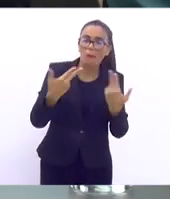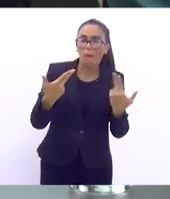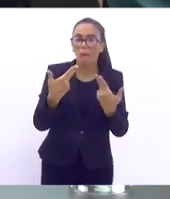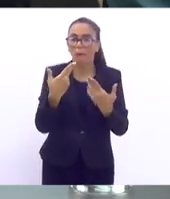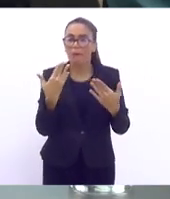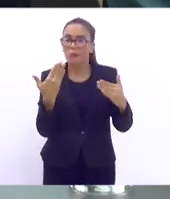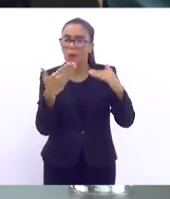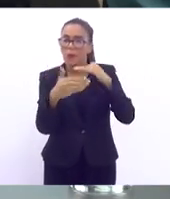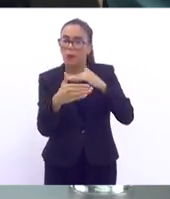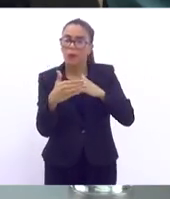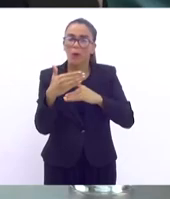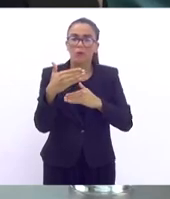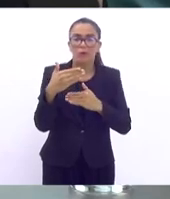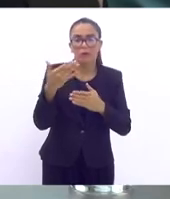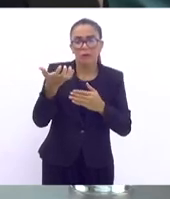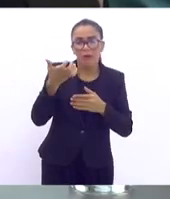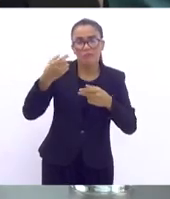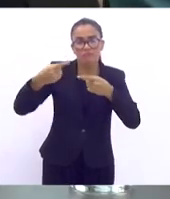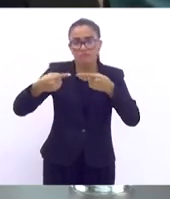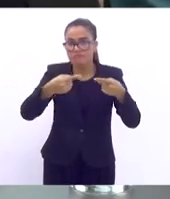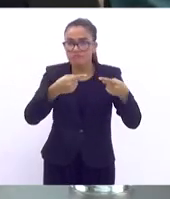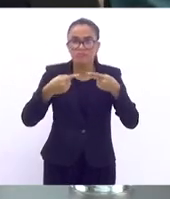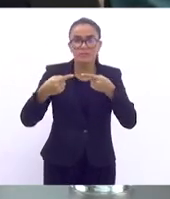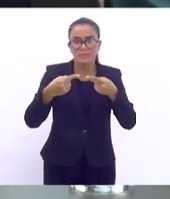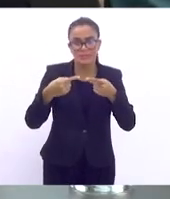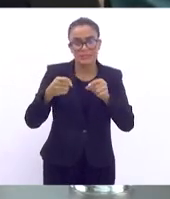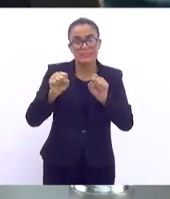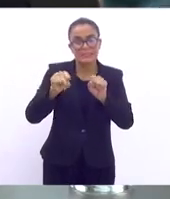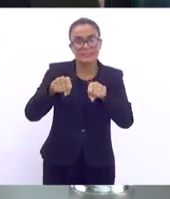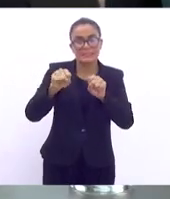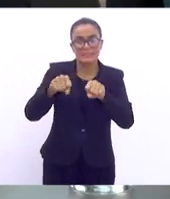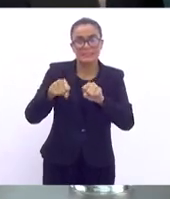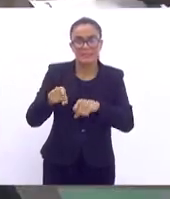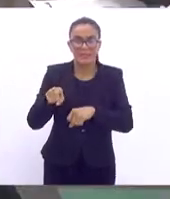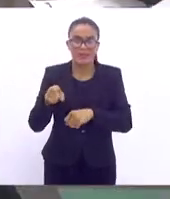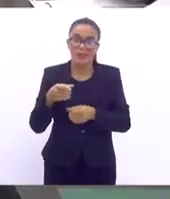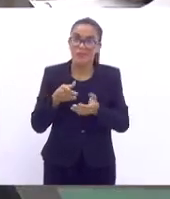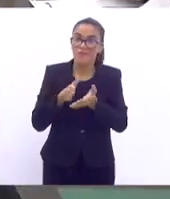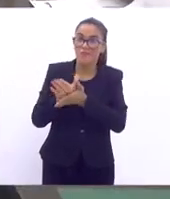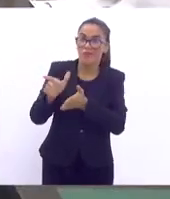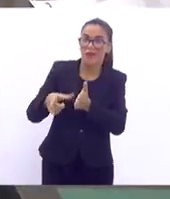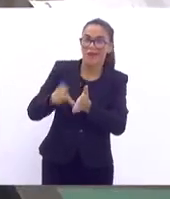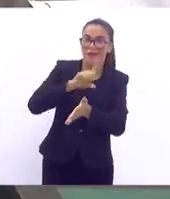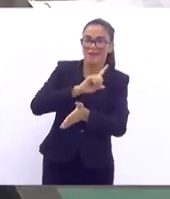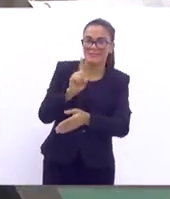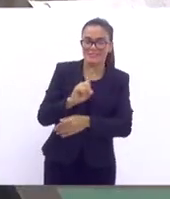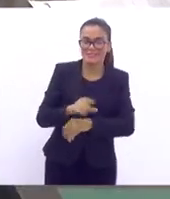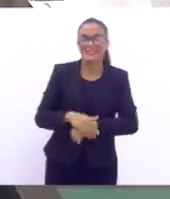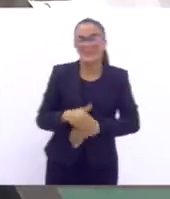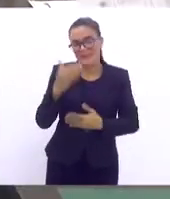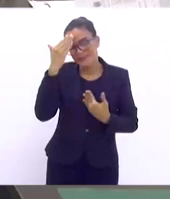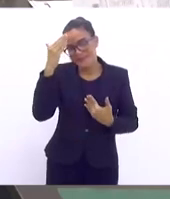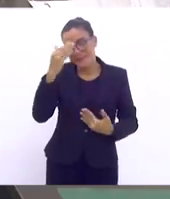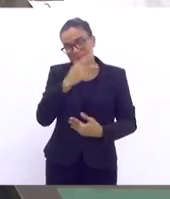não saiu como discutido tem sido hábito acabar com as pegadinhas e divulgar antes os substantivos